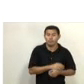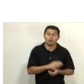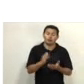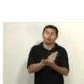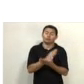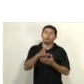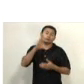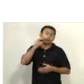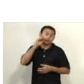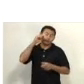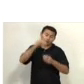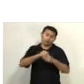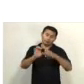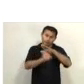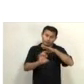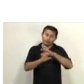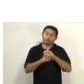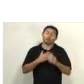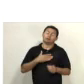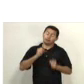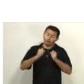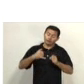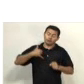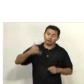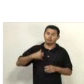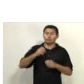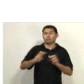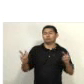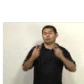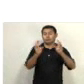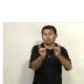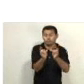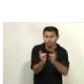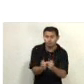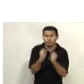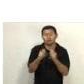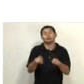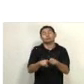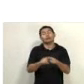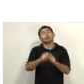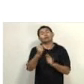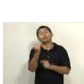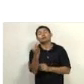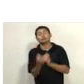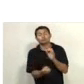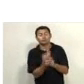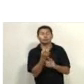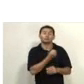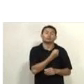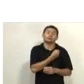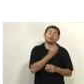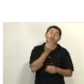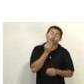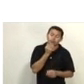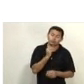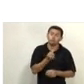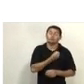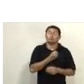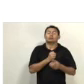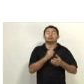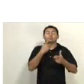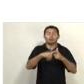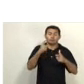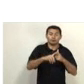certo colaborador na minha empresa. Pode ser a idade, pode ser o valor das vendas, pode ser a quantidade produzida, o número de defeitos, o número de